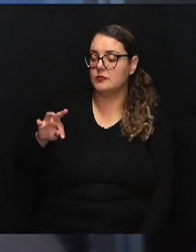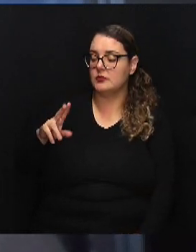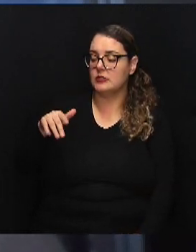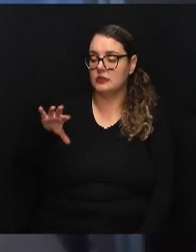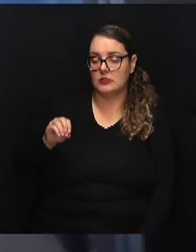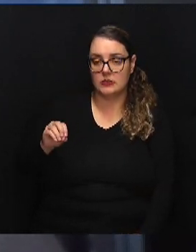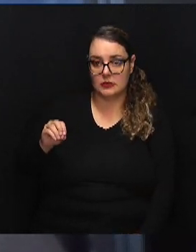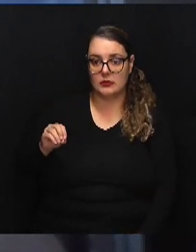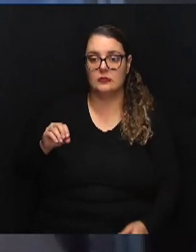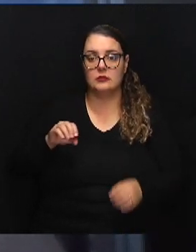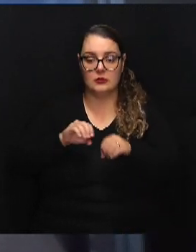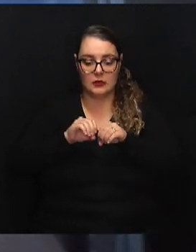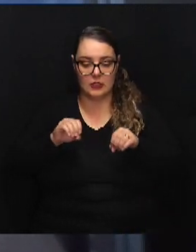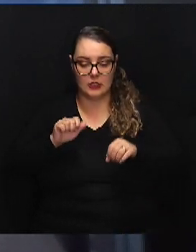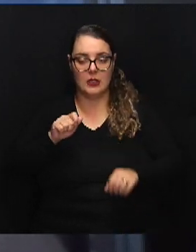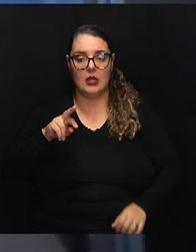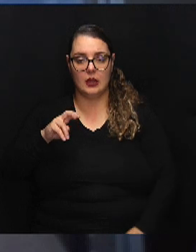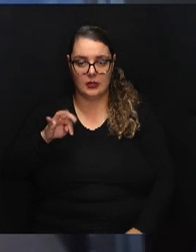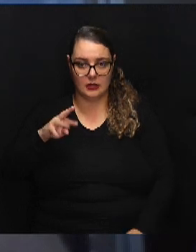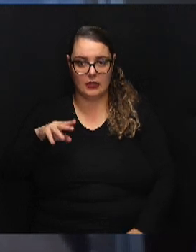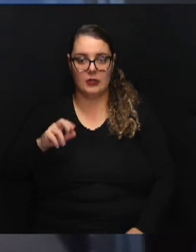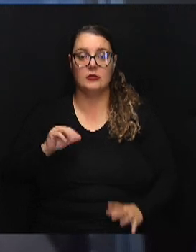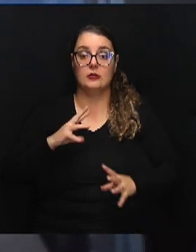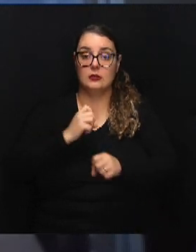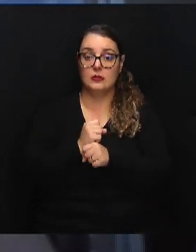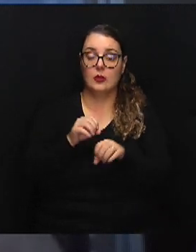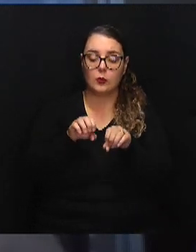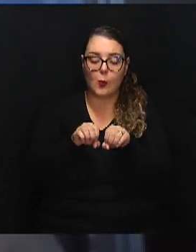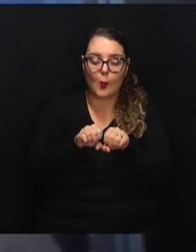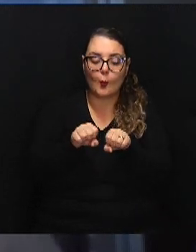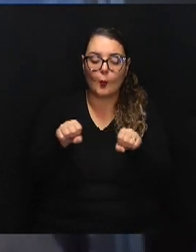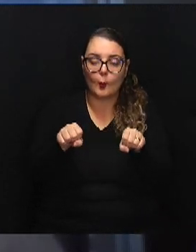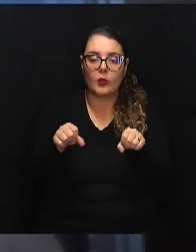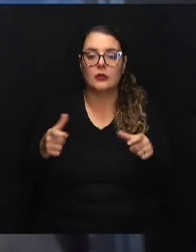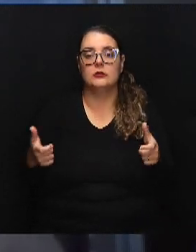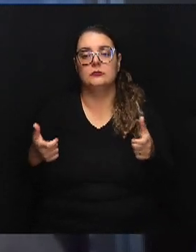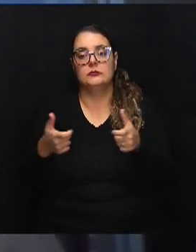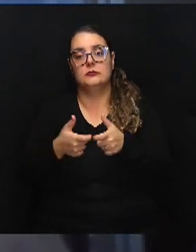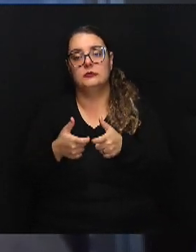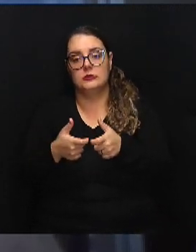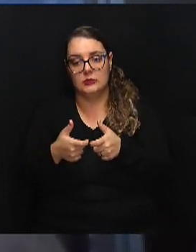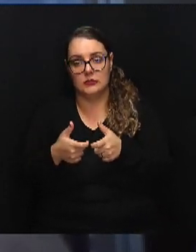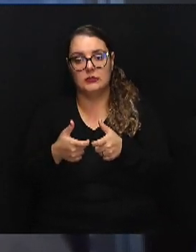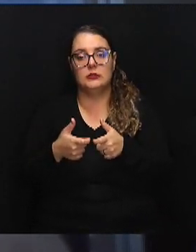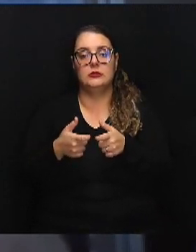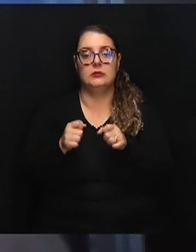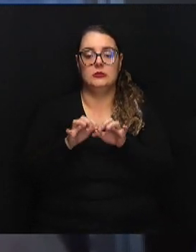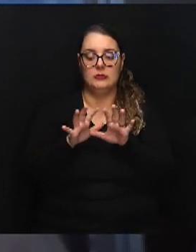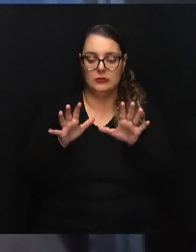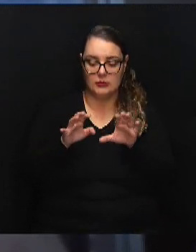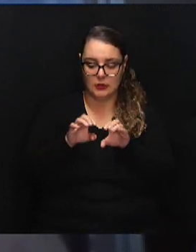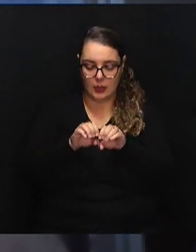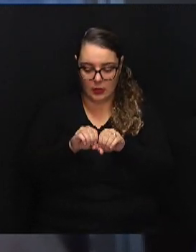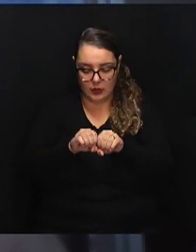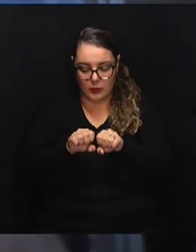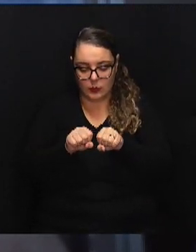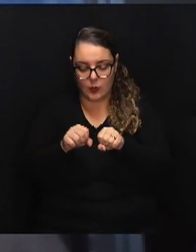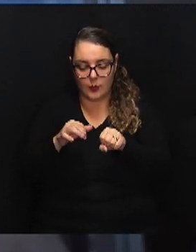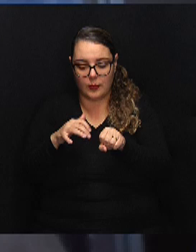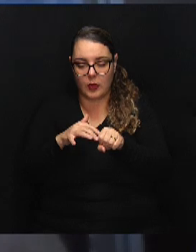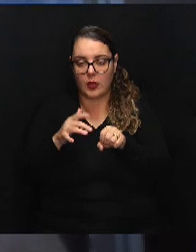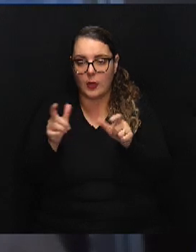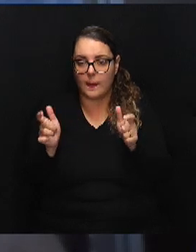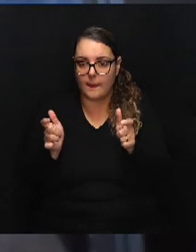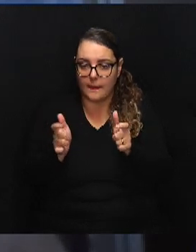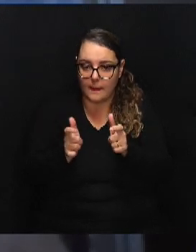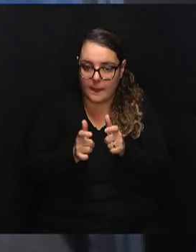um todo, e isso leva uma diminuição da luz desse vaso e menos sangue